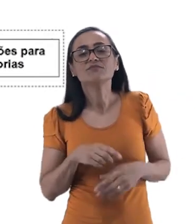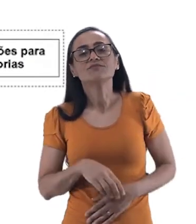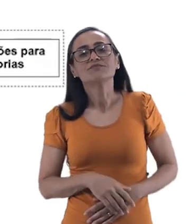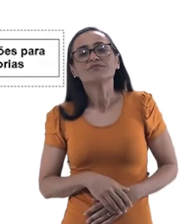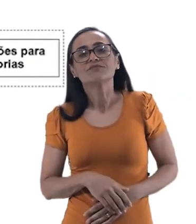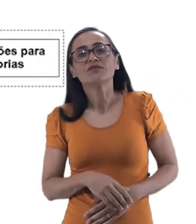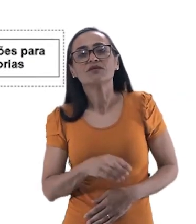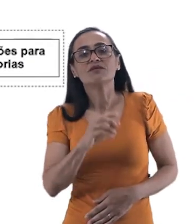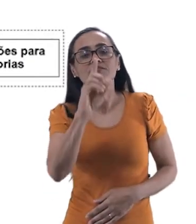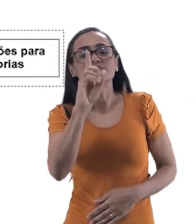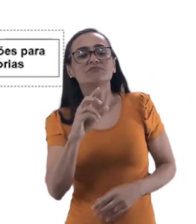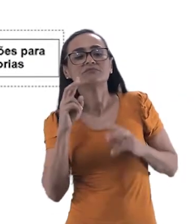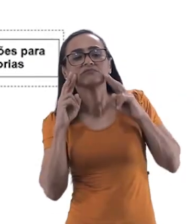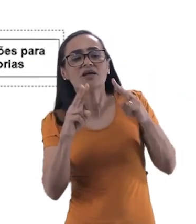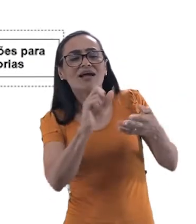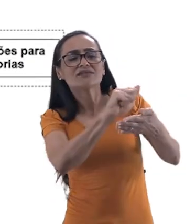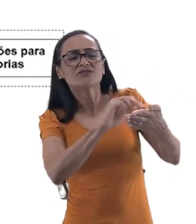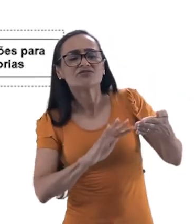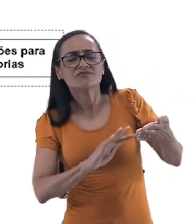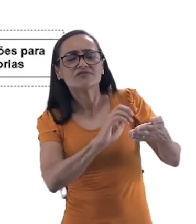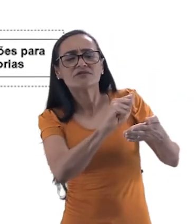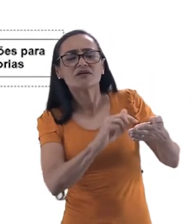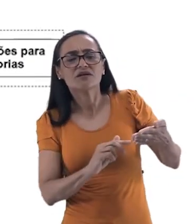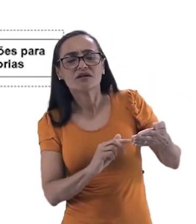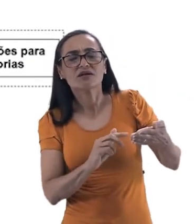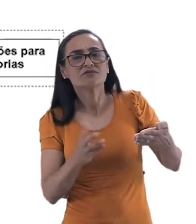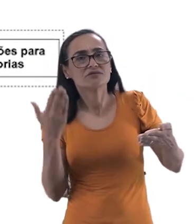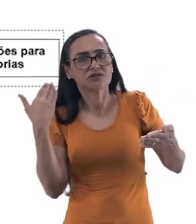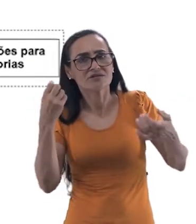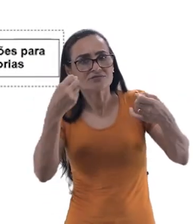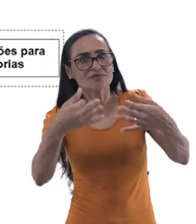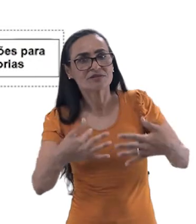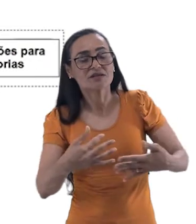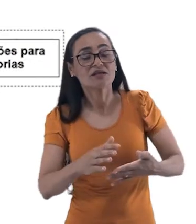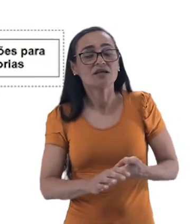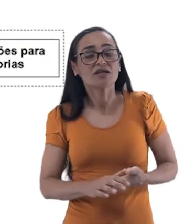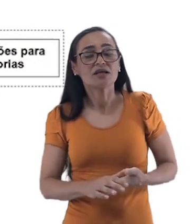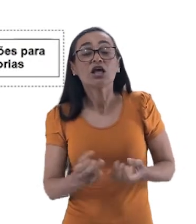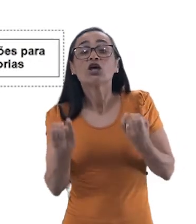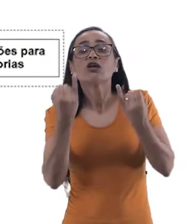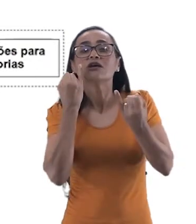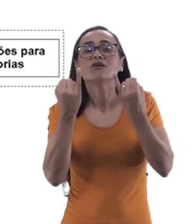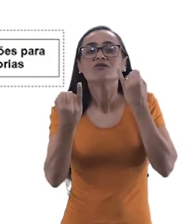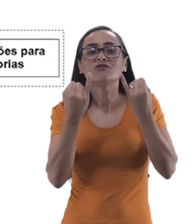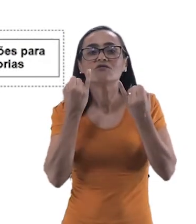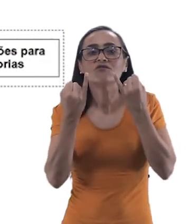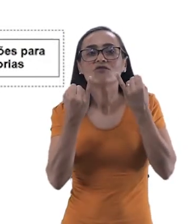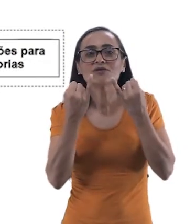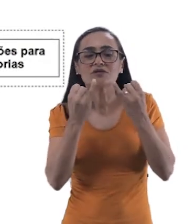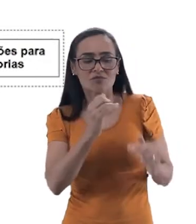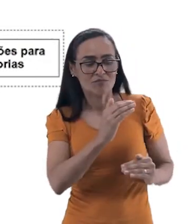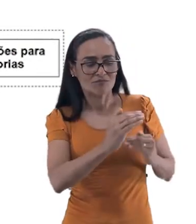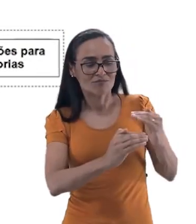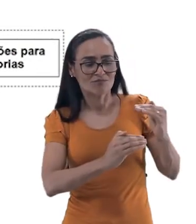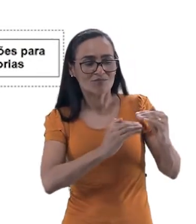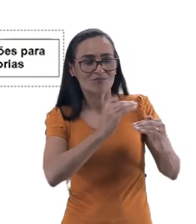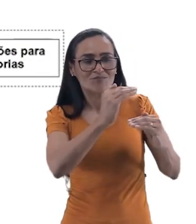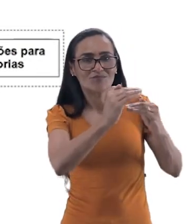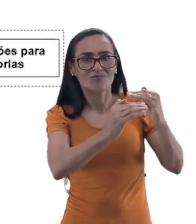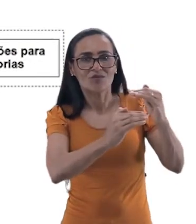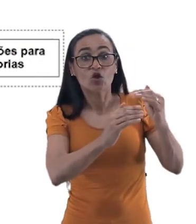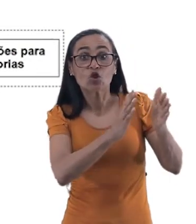do ponto de vista de gestão baseada em atividades, nós já vimos mais atrás, eu tenho a informação dos